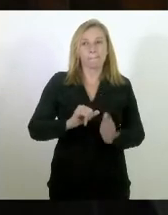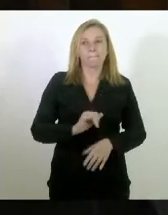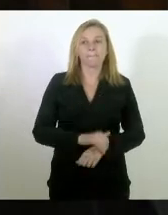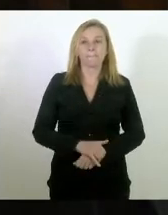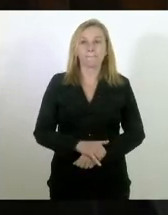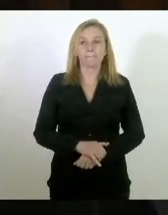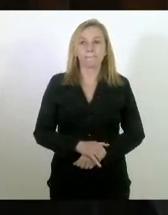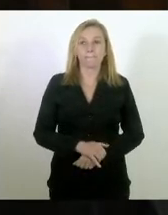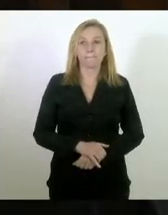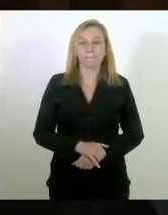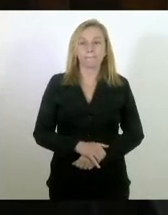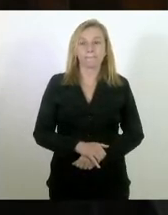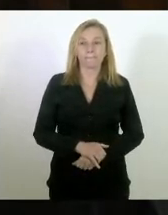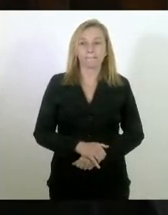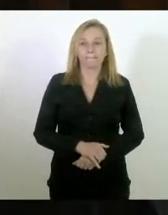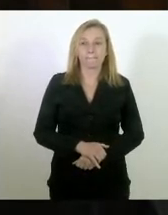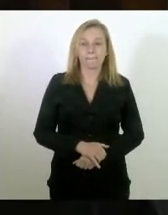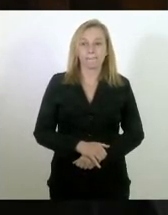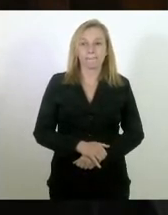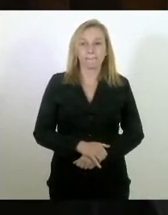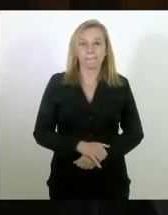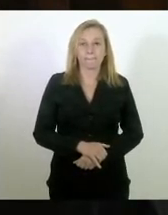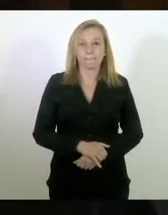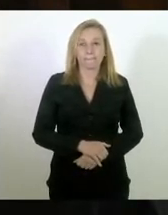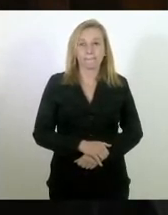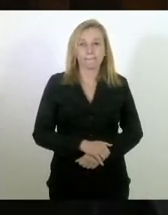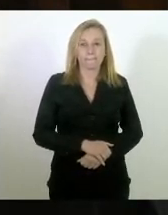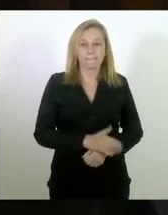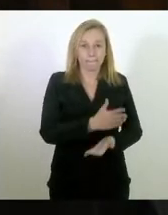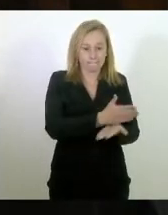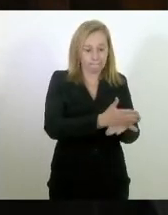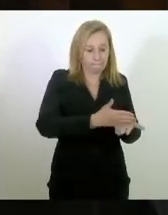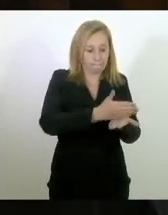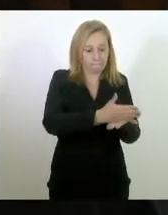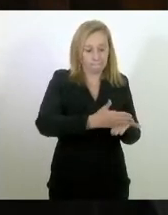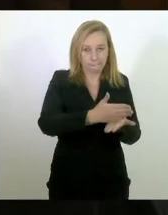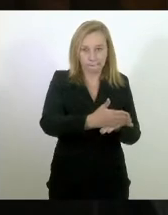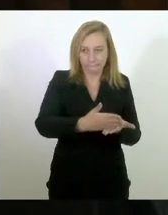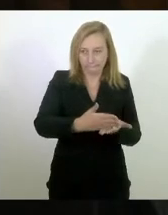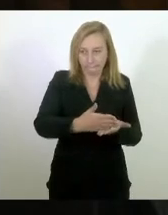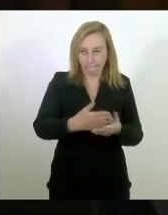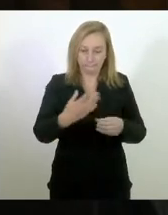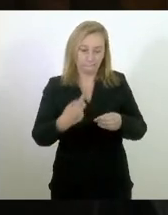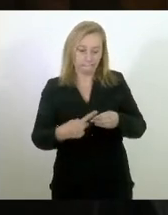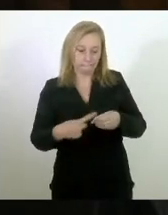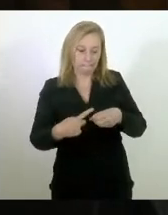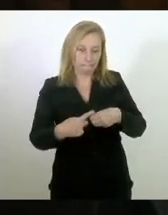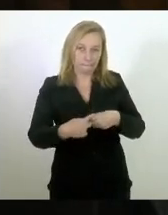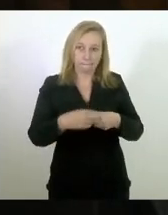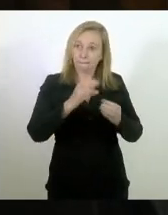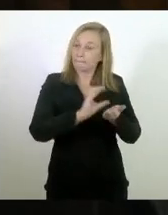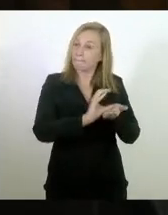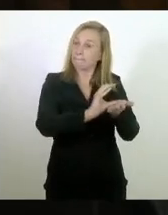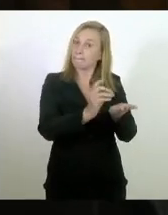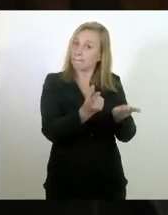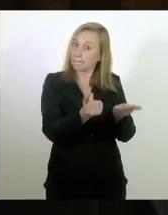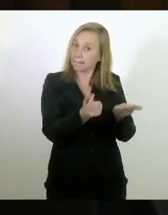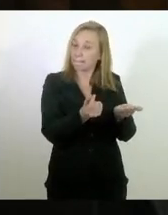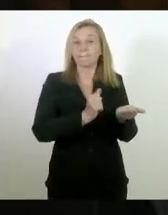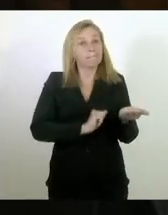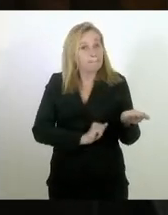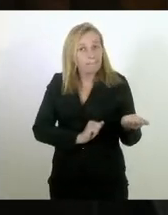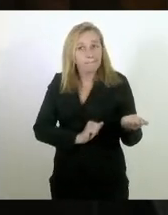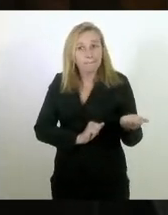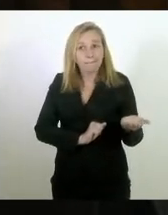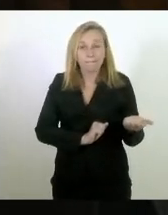a partilha há entre o estiver seus municípios dos recursos oriundos